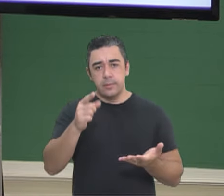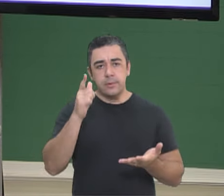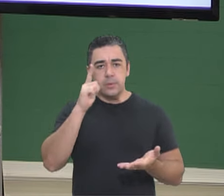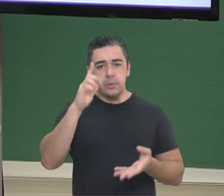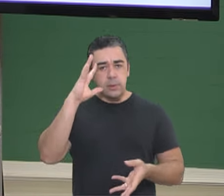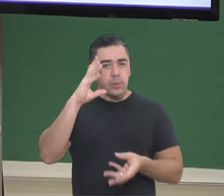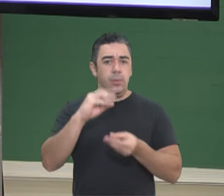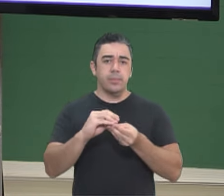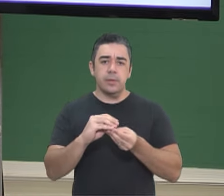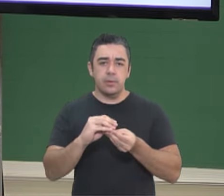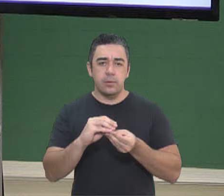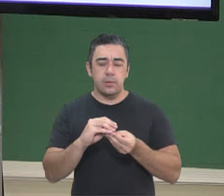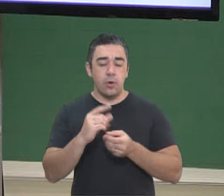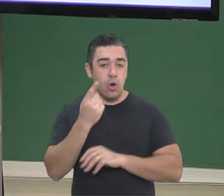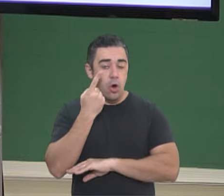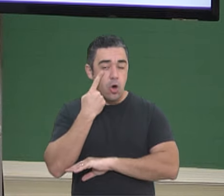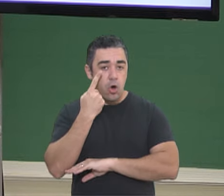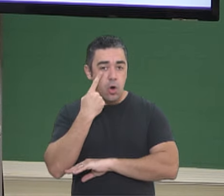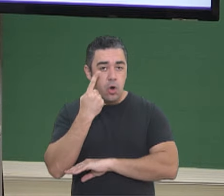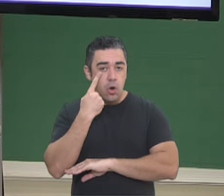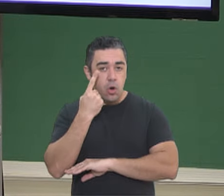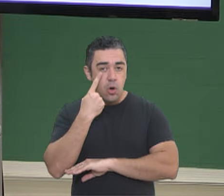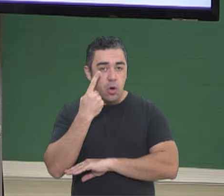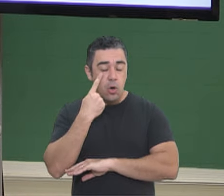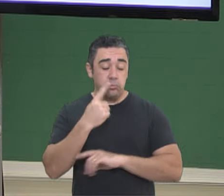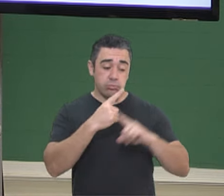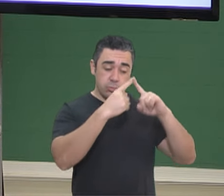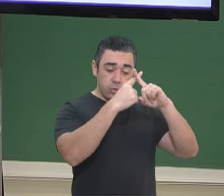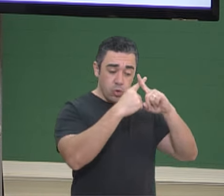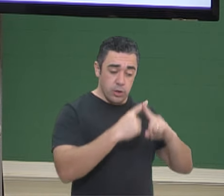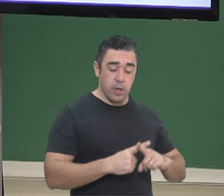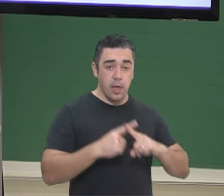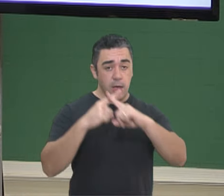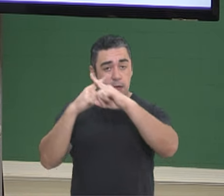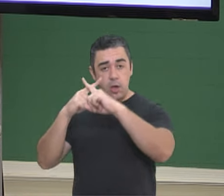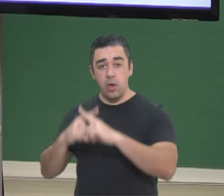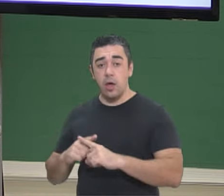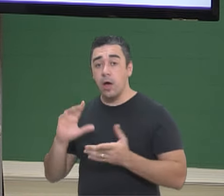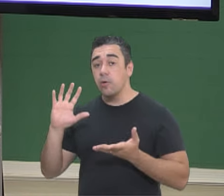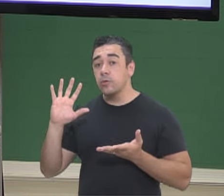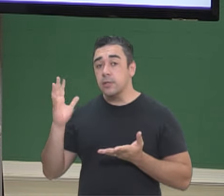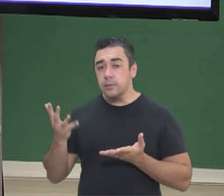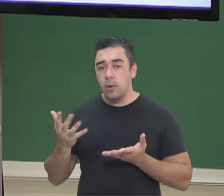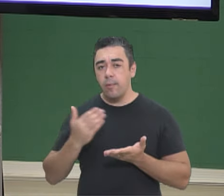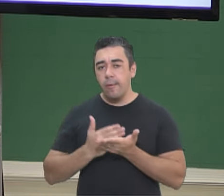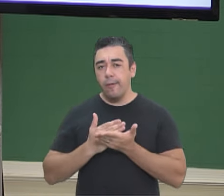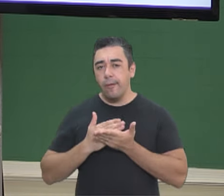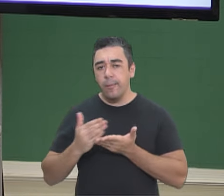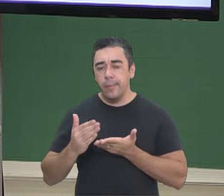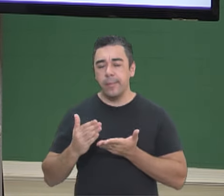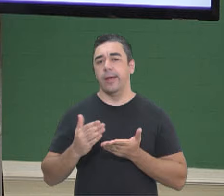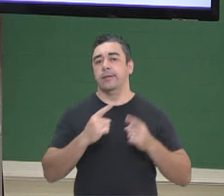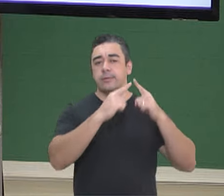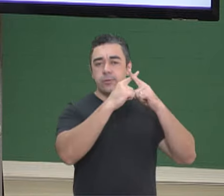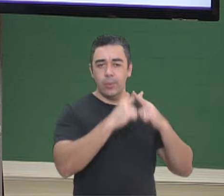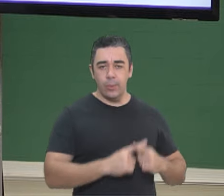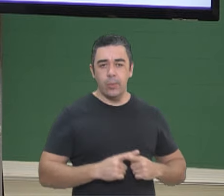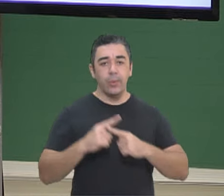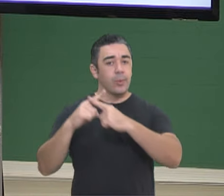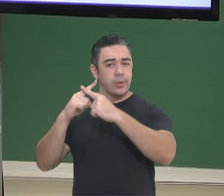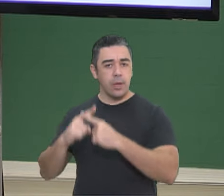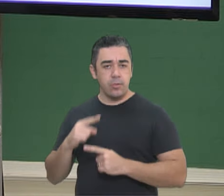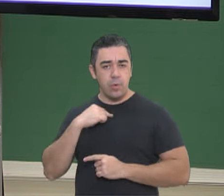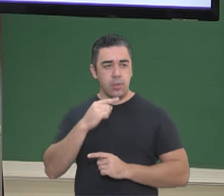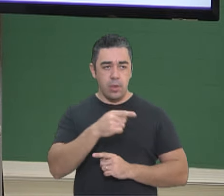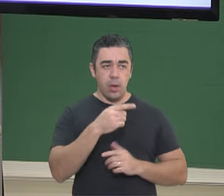fundamental perdeu 2 pontos. Então, perdeu 2 pontos no primeiro turno e 4 pontos no segundo turno.